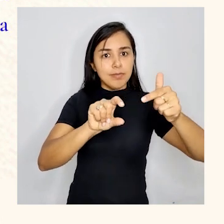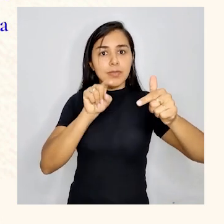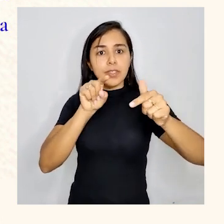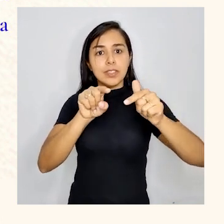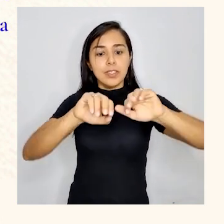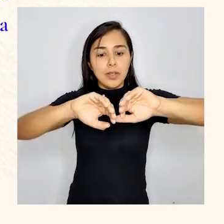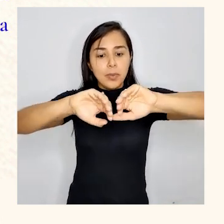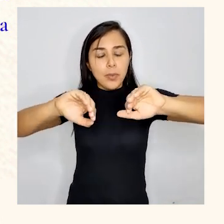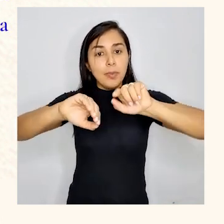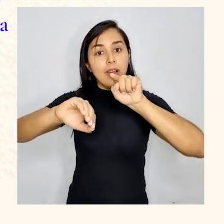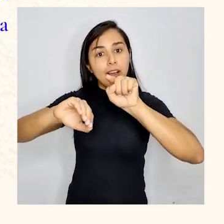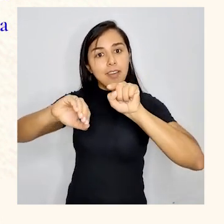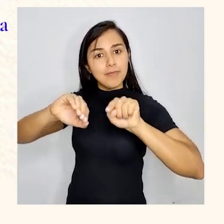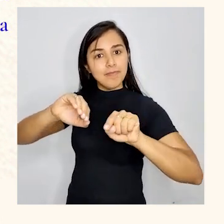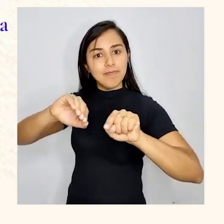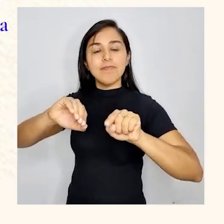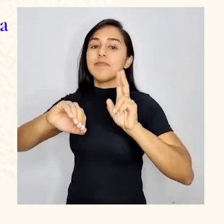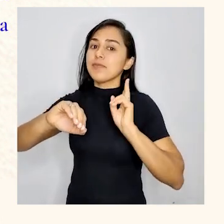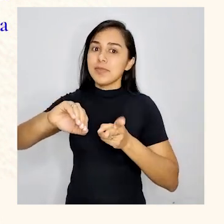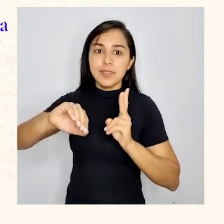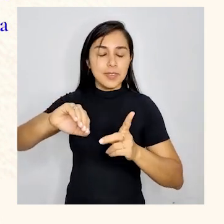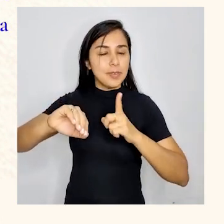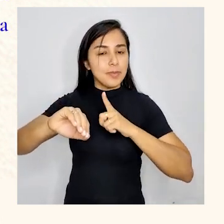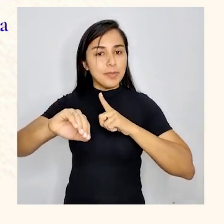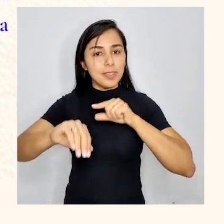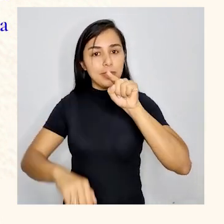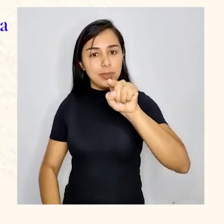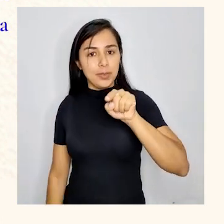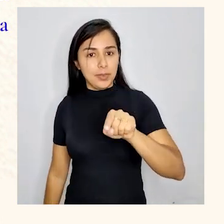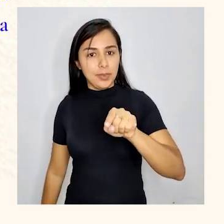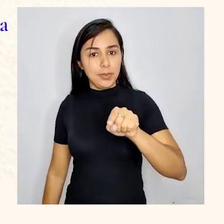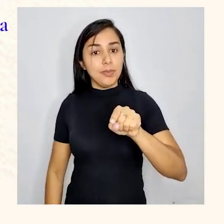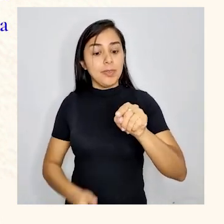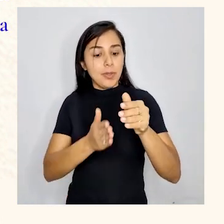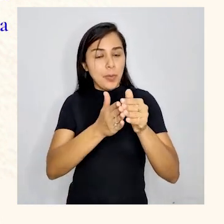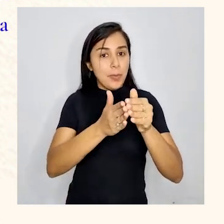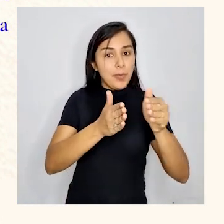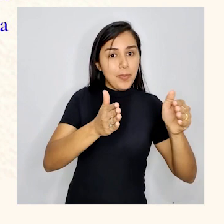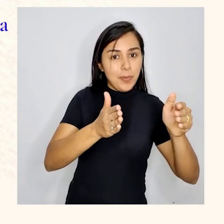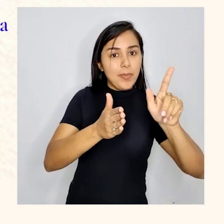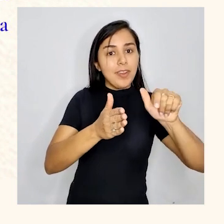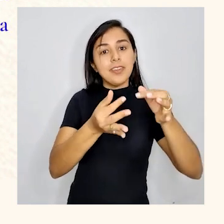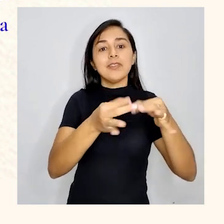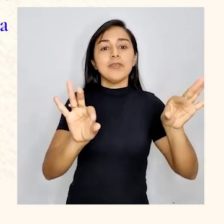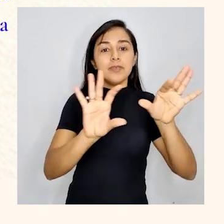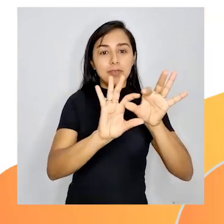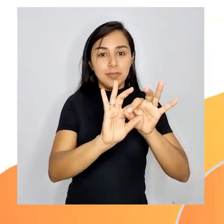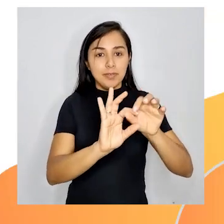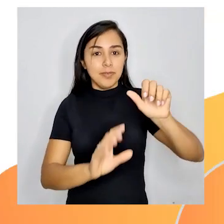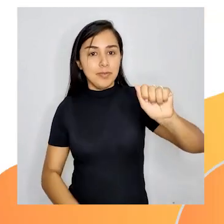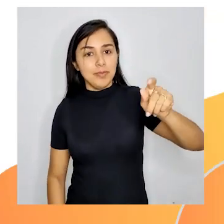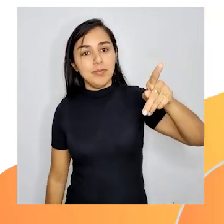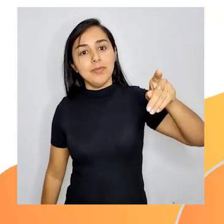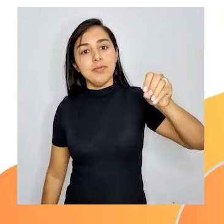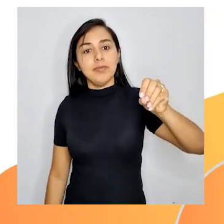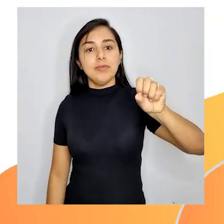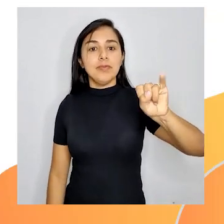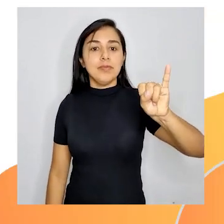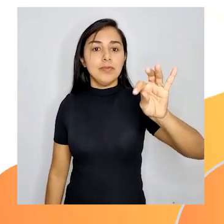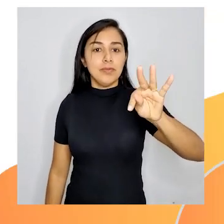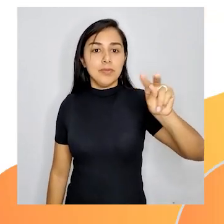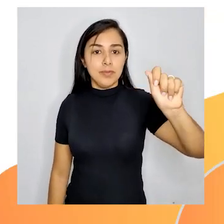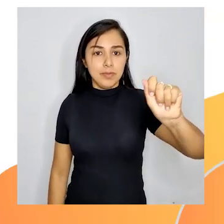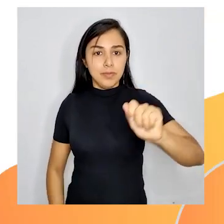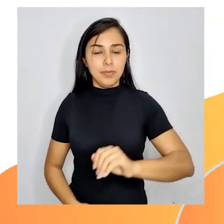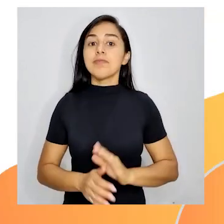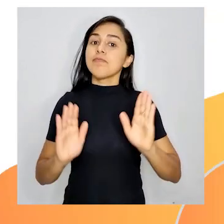iniciadas com o sinal de 2 pontos. E isso já facilita para você alunos. Agora chegou aquela hora